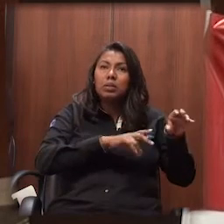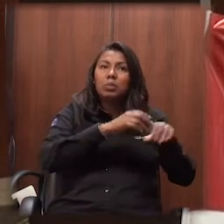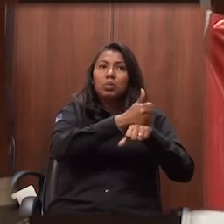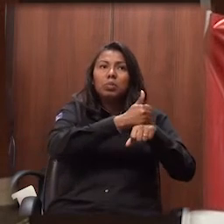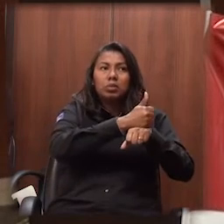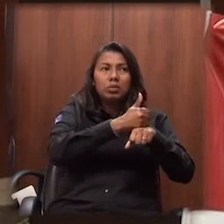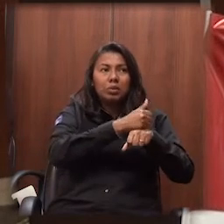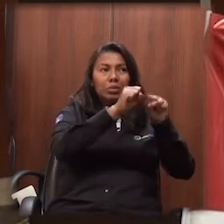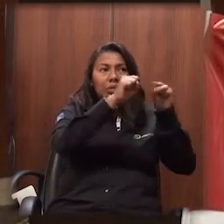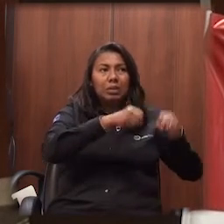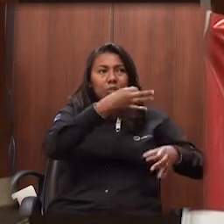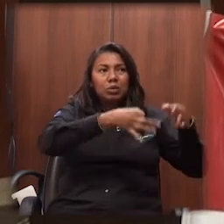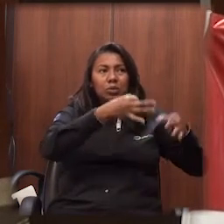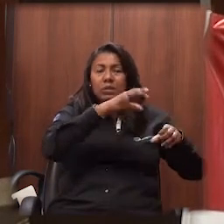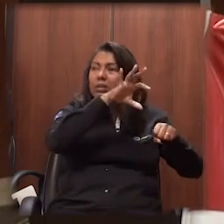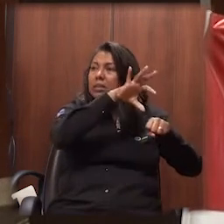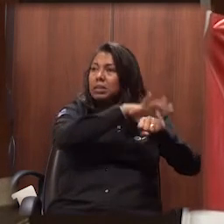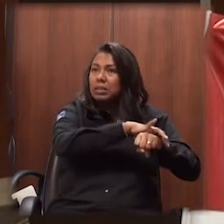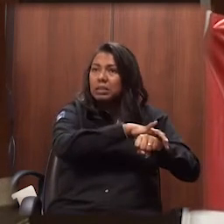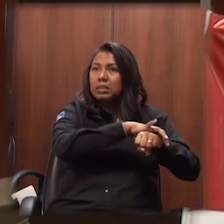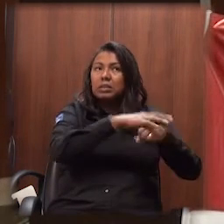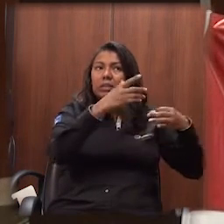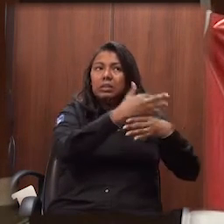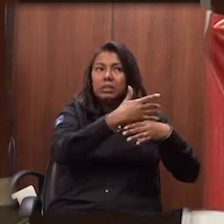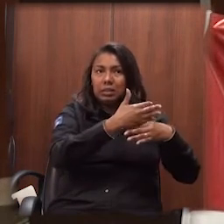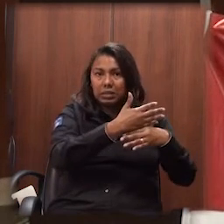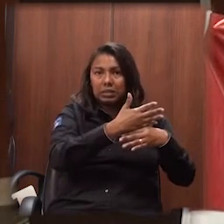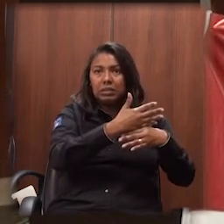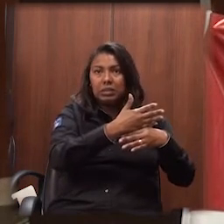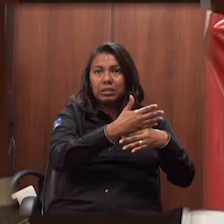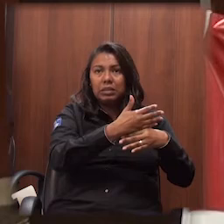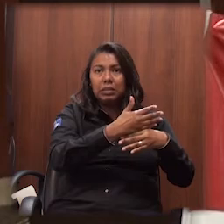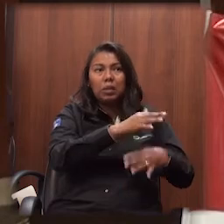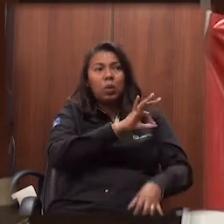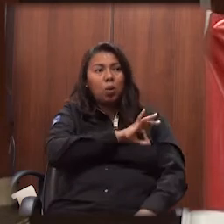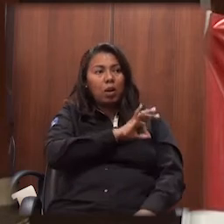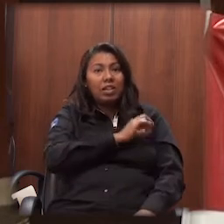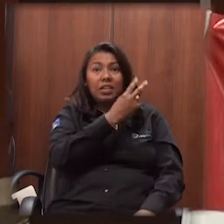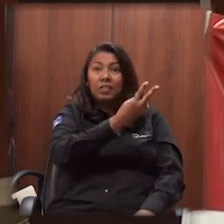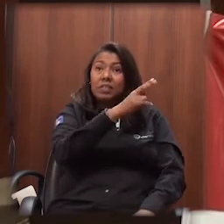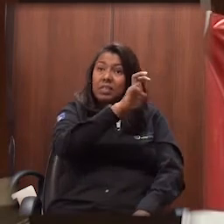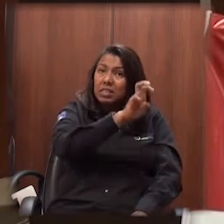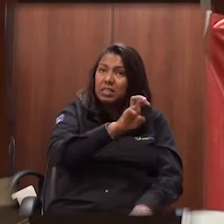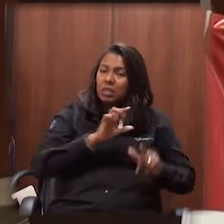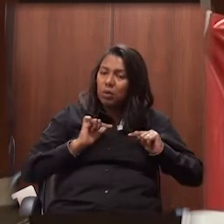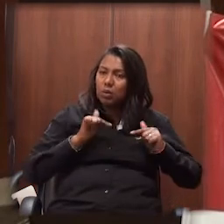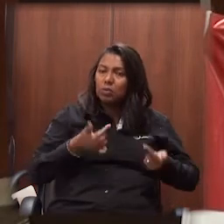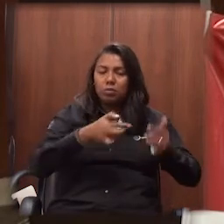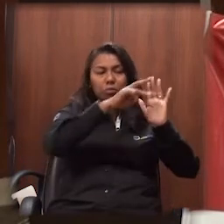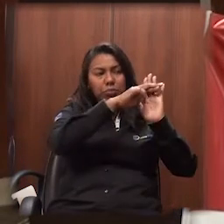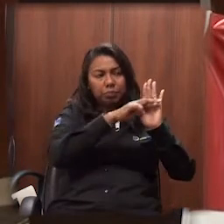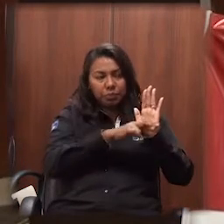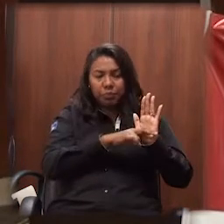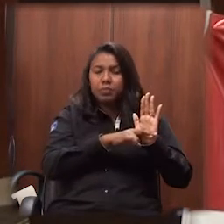profissionais do Sistema de Justiça e Segurança Urbana, Guarda Civil Municipal, 25 ações